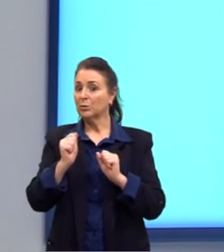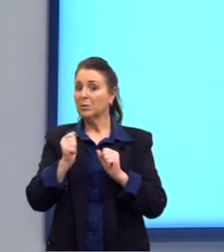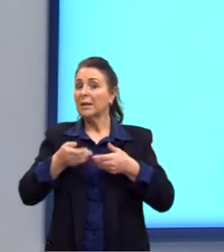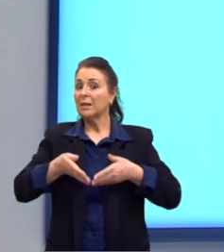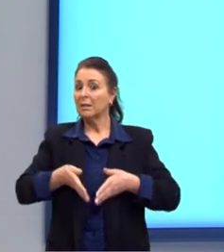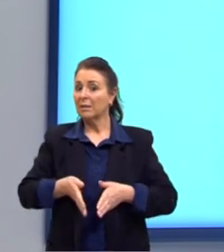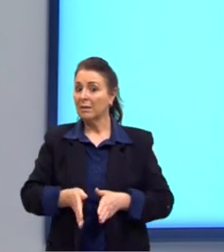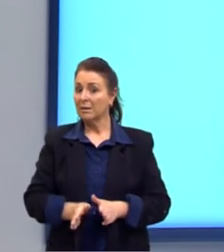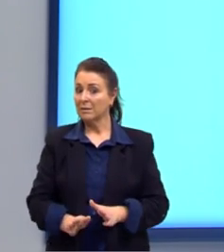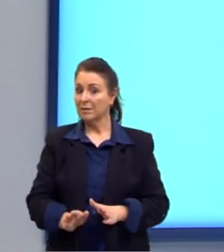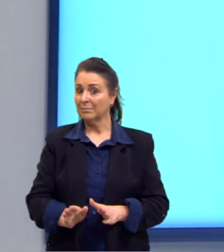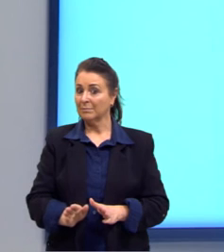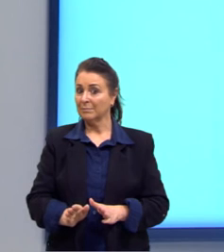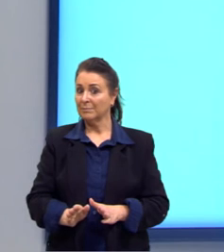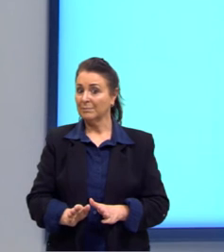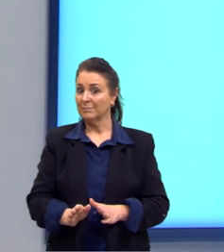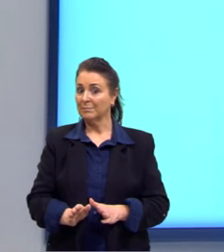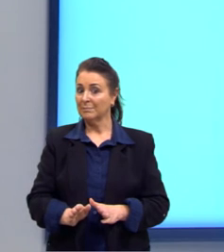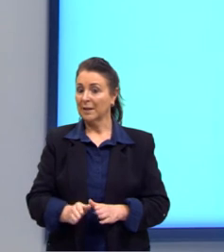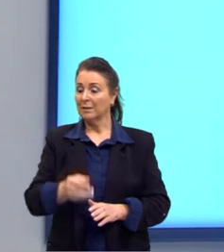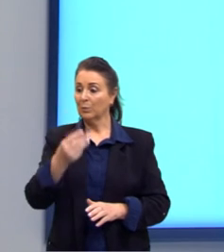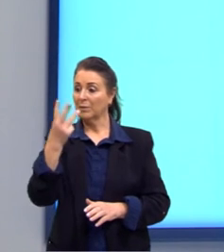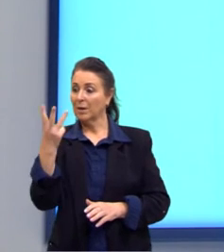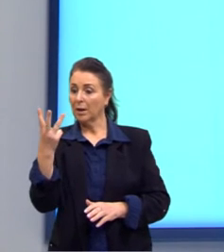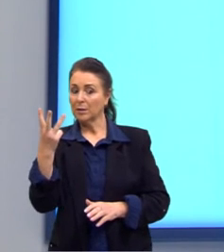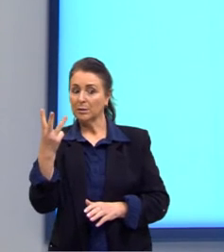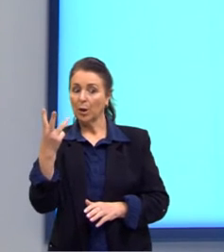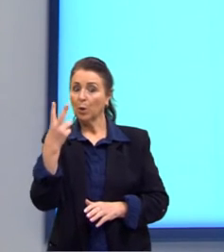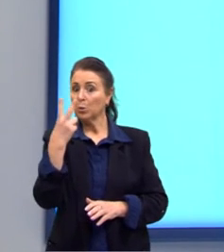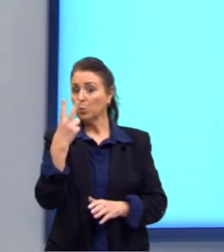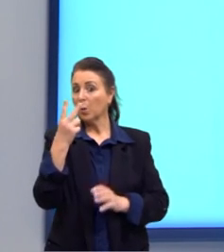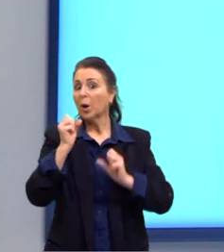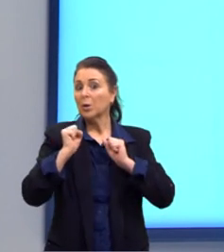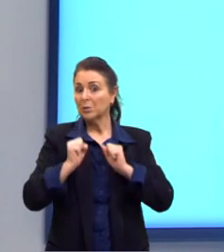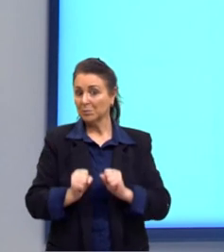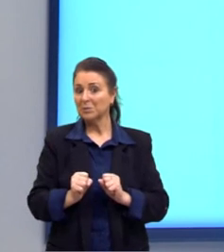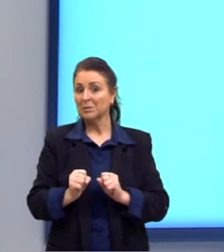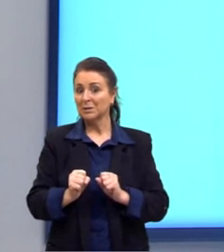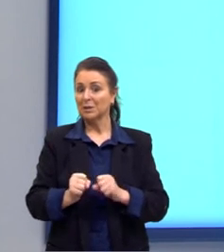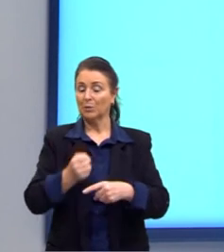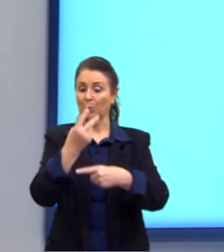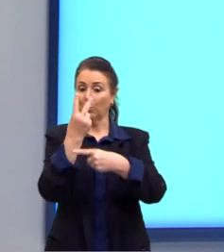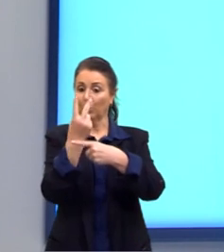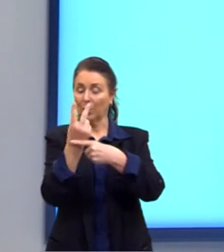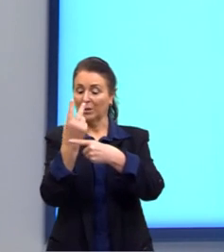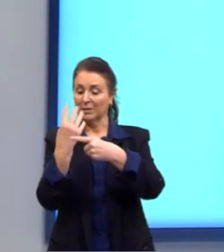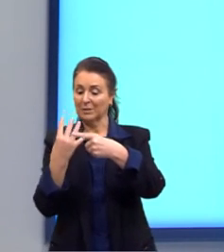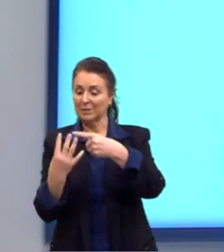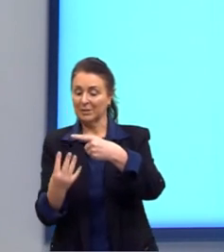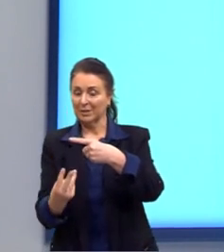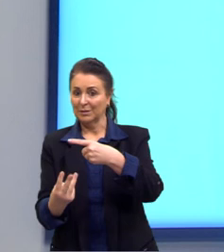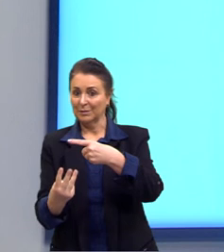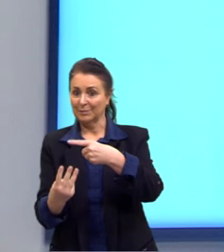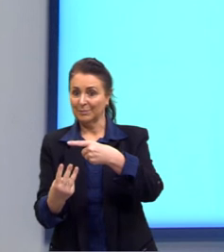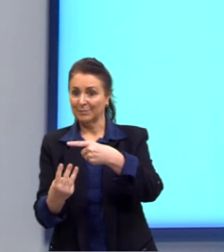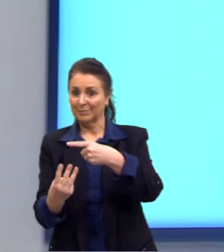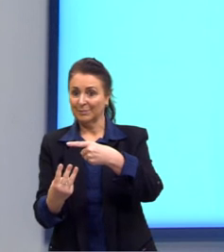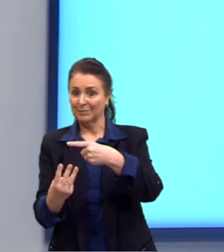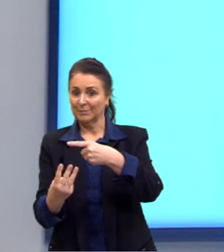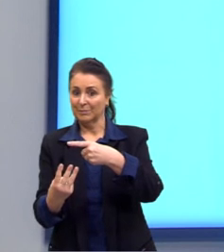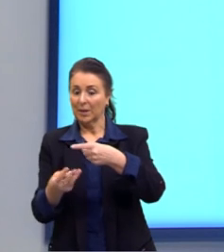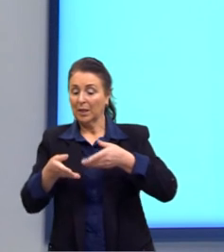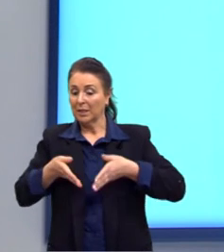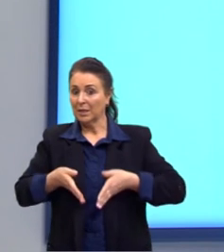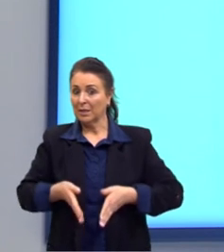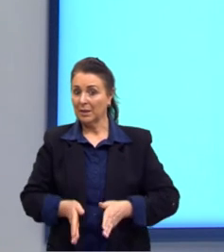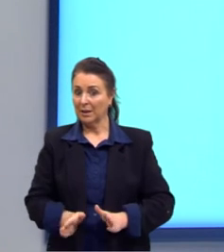e três logo então é dois terços então a chance